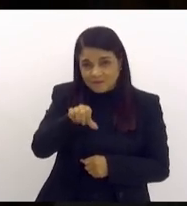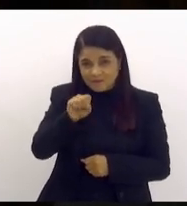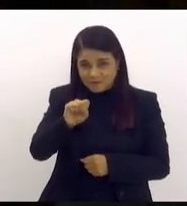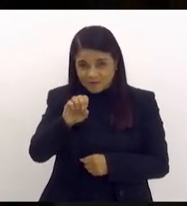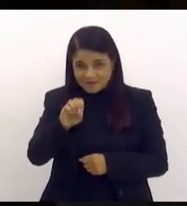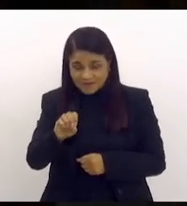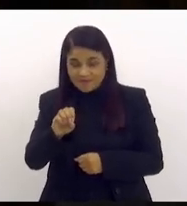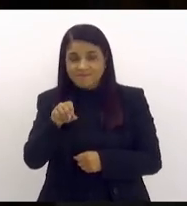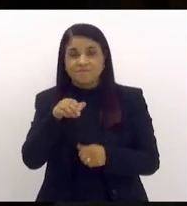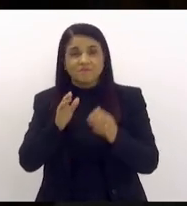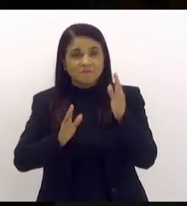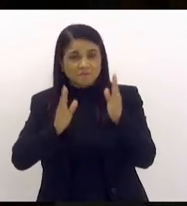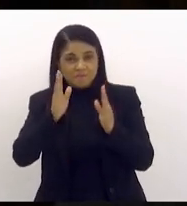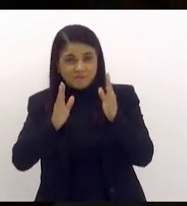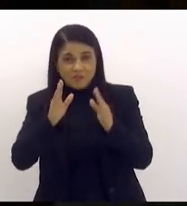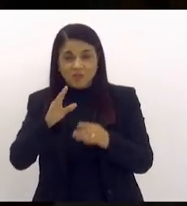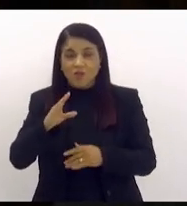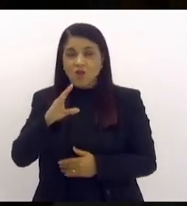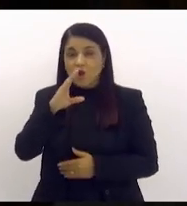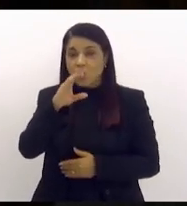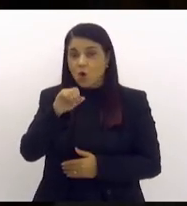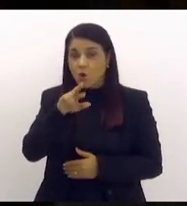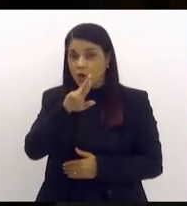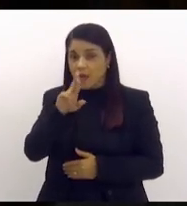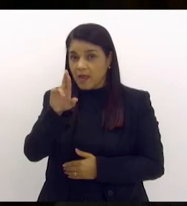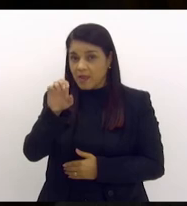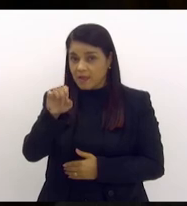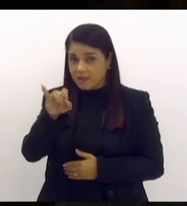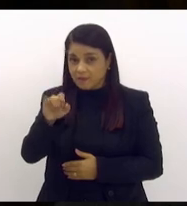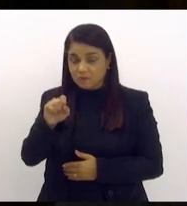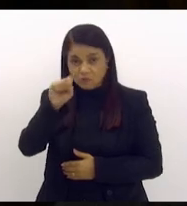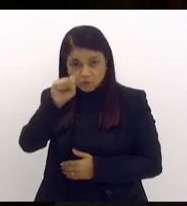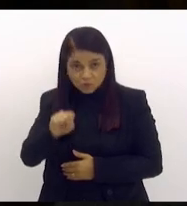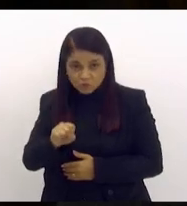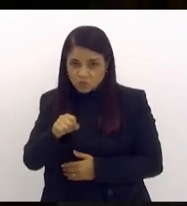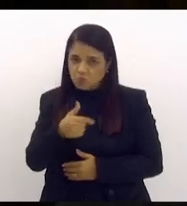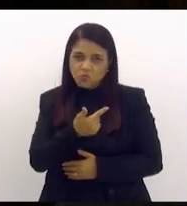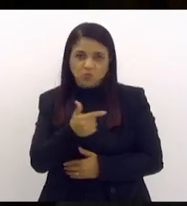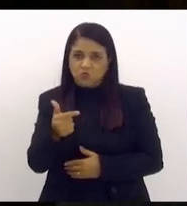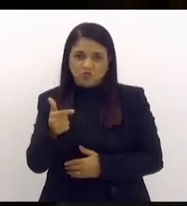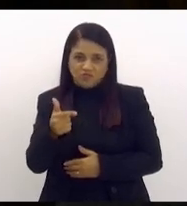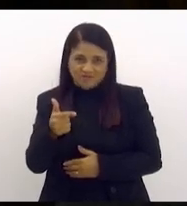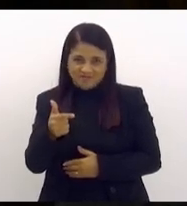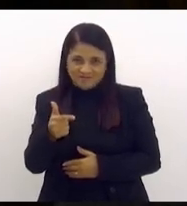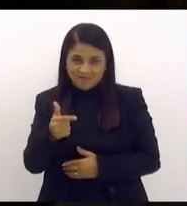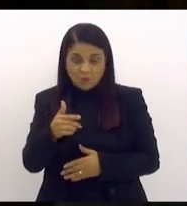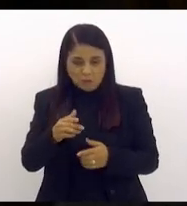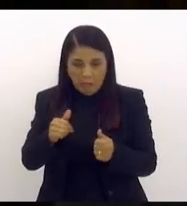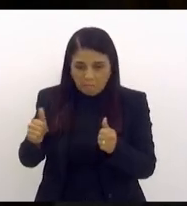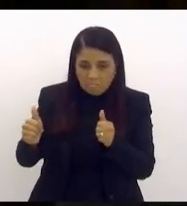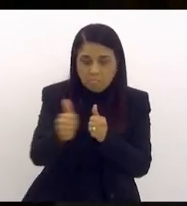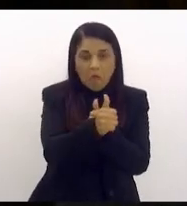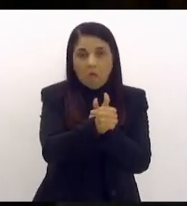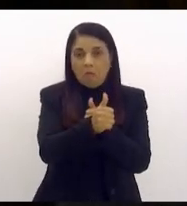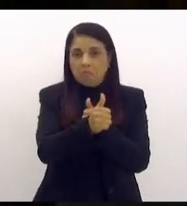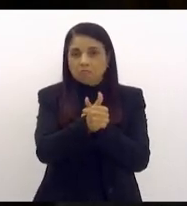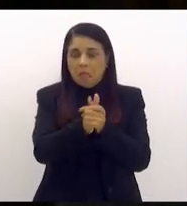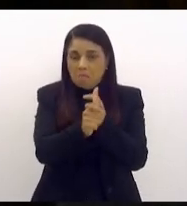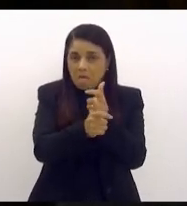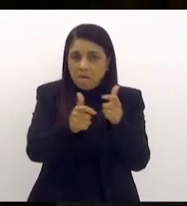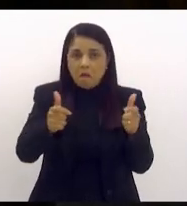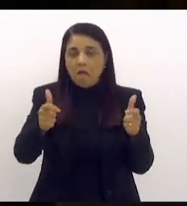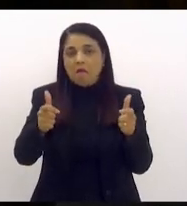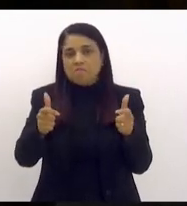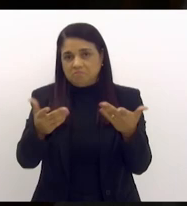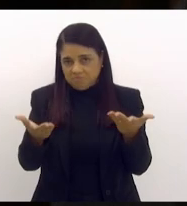a a Coreia do Sul nem existia entre as 10 primeiras hoje em dia ela passou à frente de todos nós e cresceu e tomou os